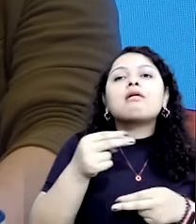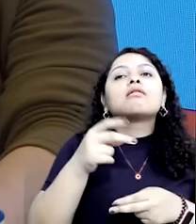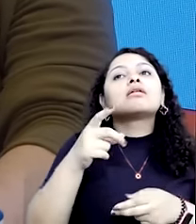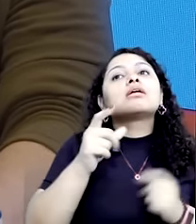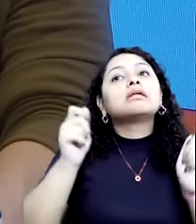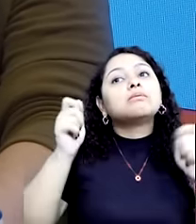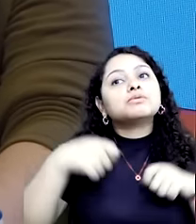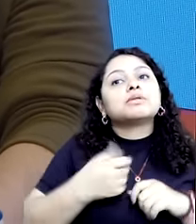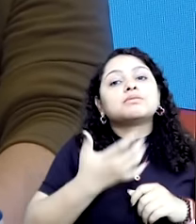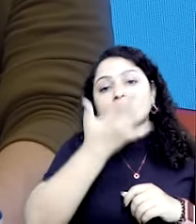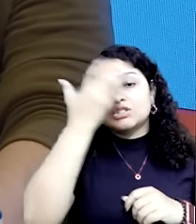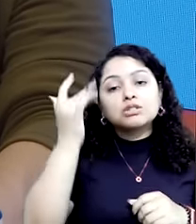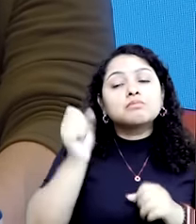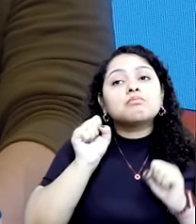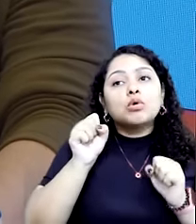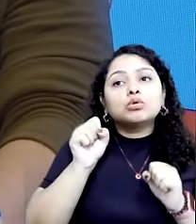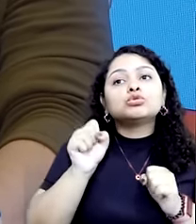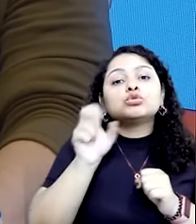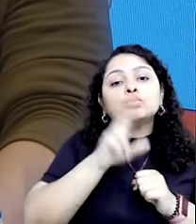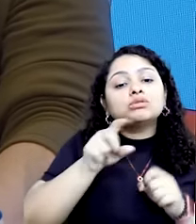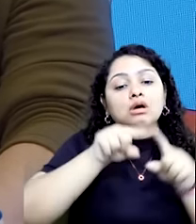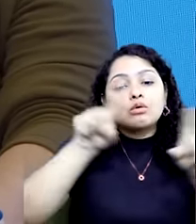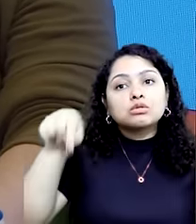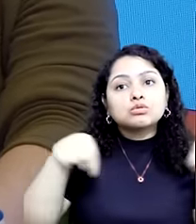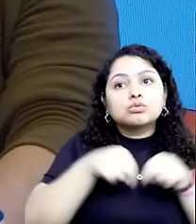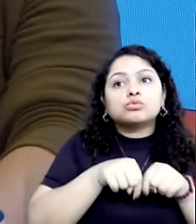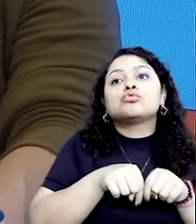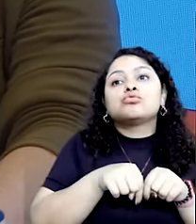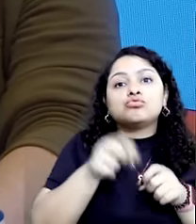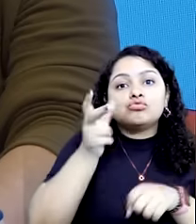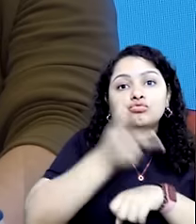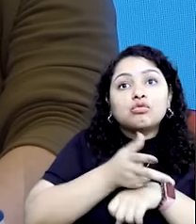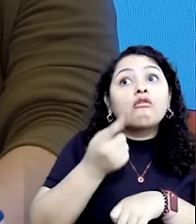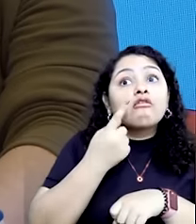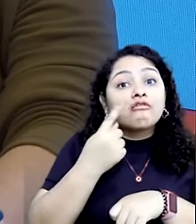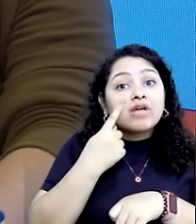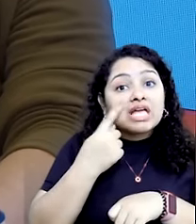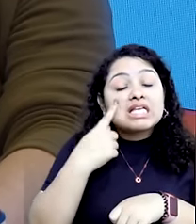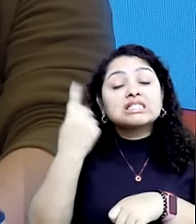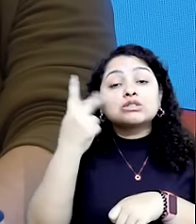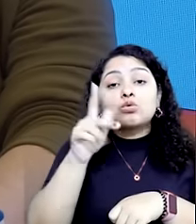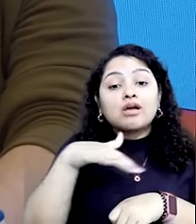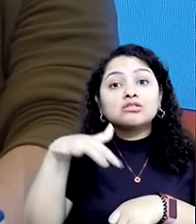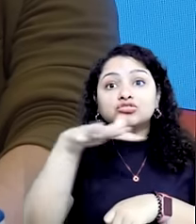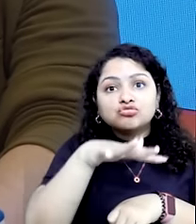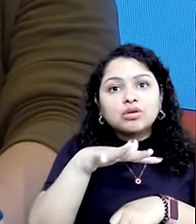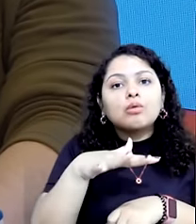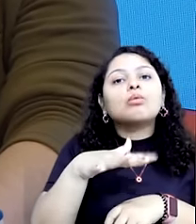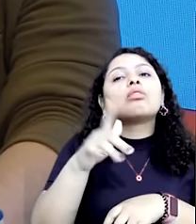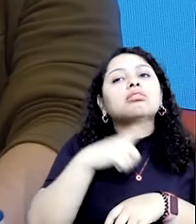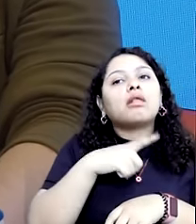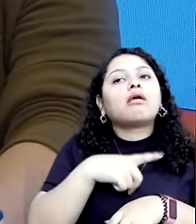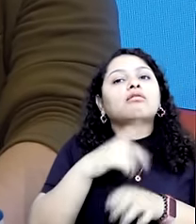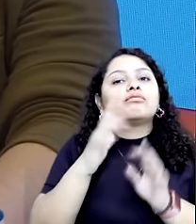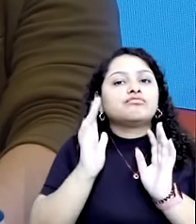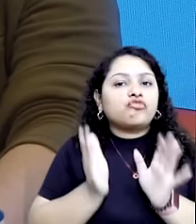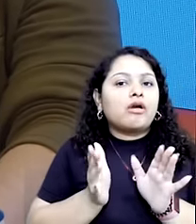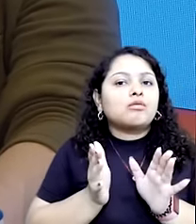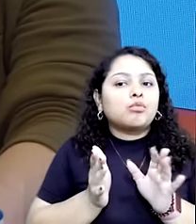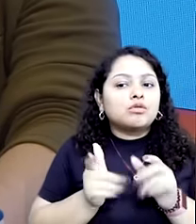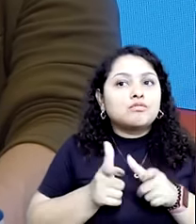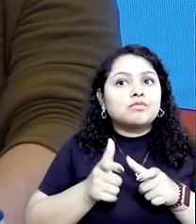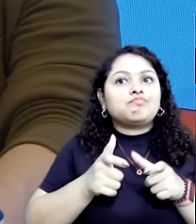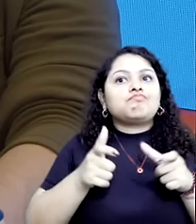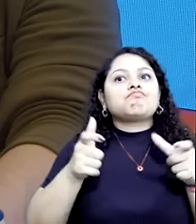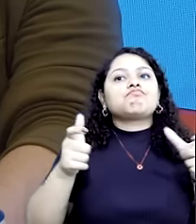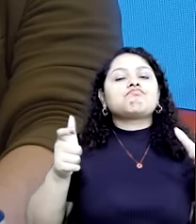verifiquem aí se na região de vocês já tem isso a gente tá né crescendo expandindo essa área dentro do sebrai e tem já escritórios que